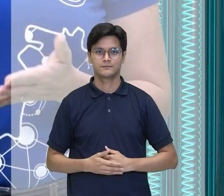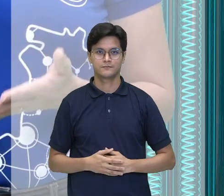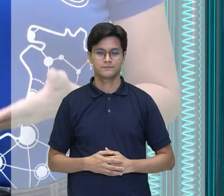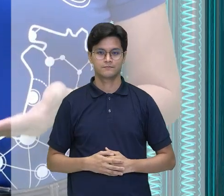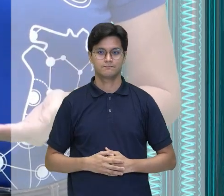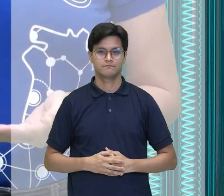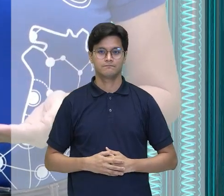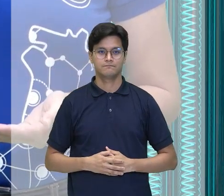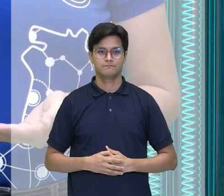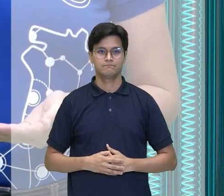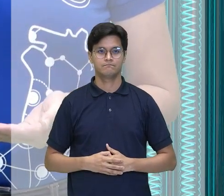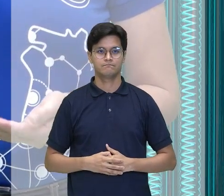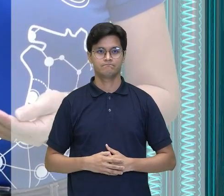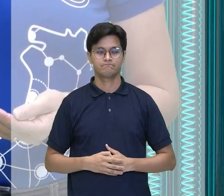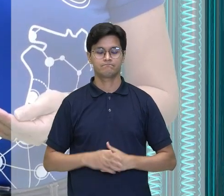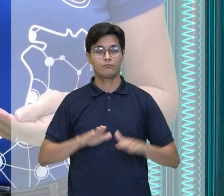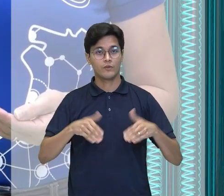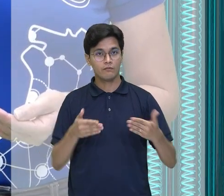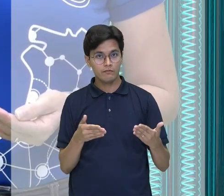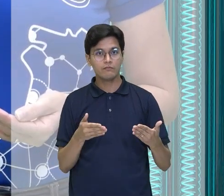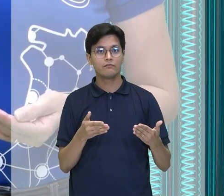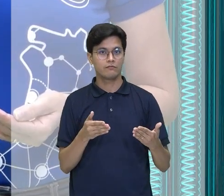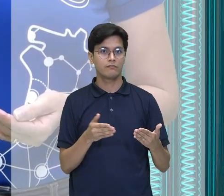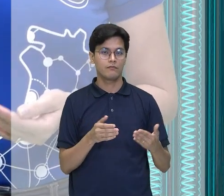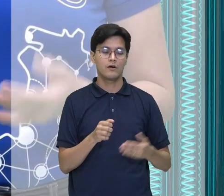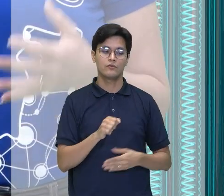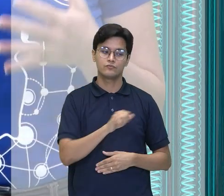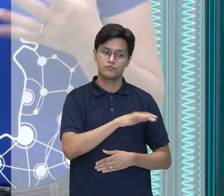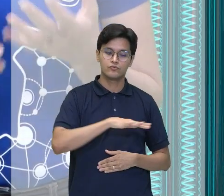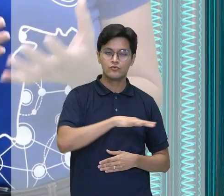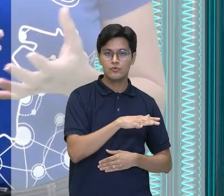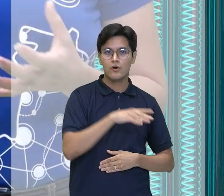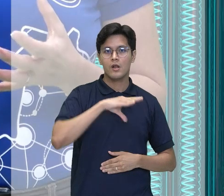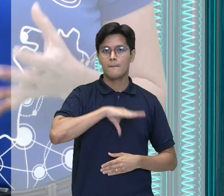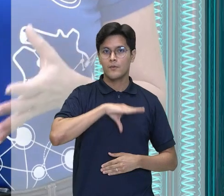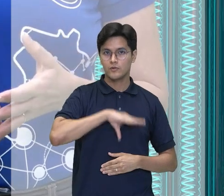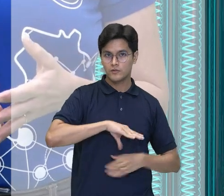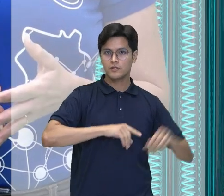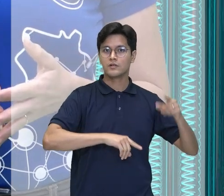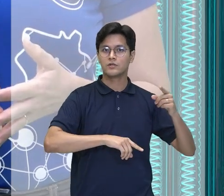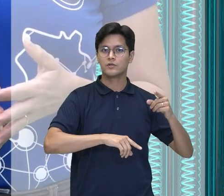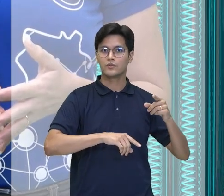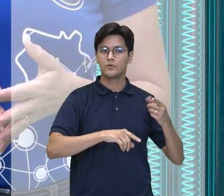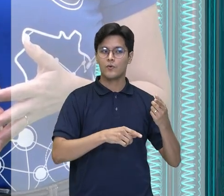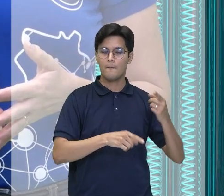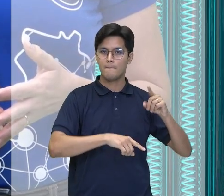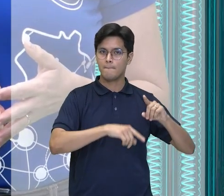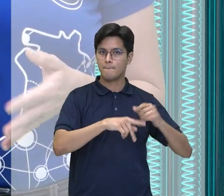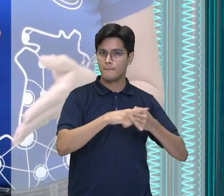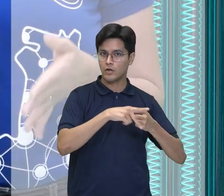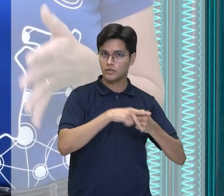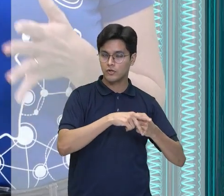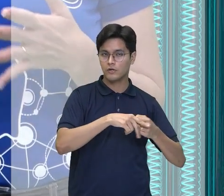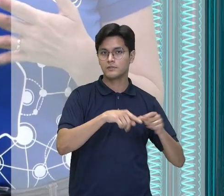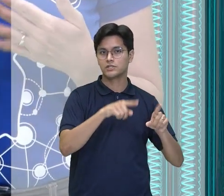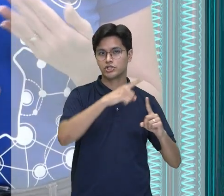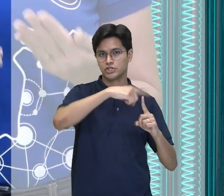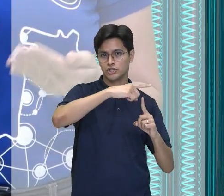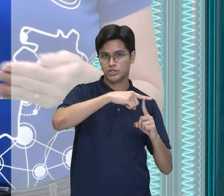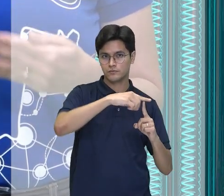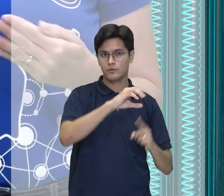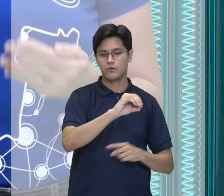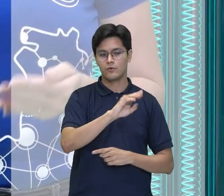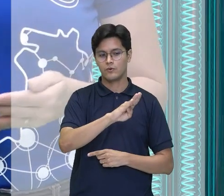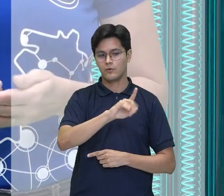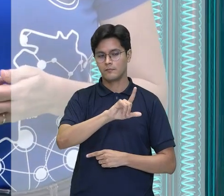Bom, em português, os object pronouns são chamados pronomes oblíquos, certo? Com certeza você já